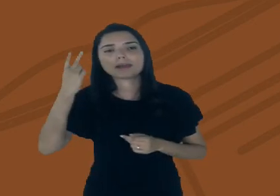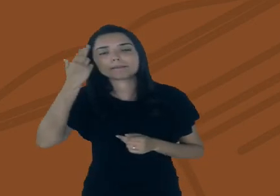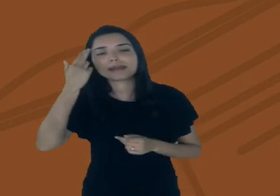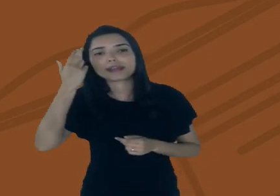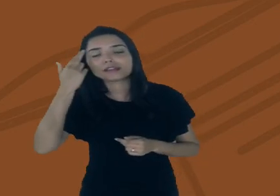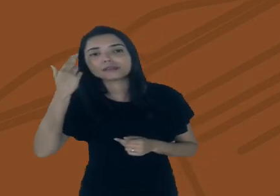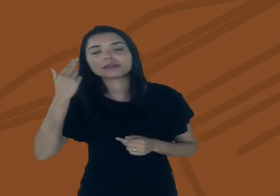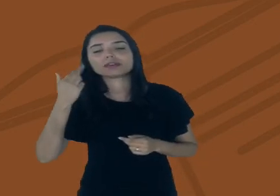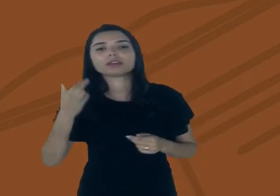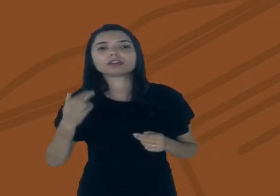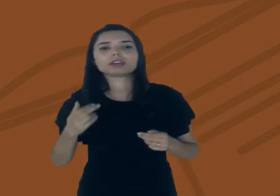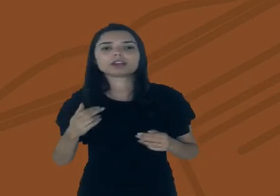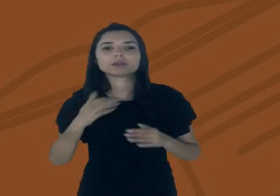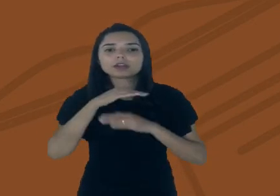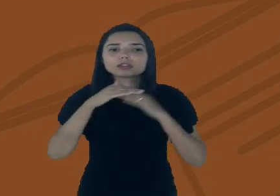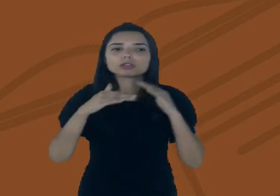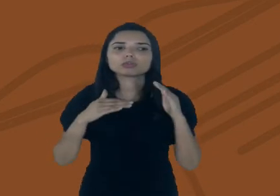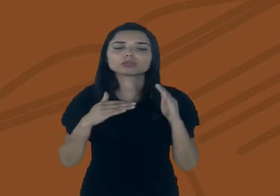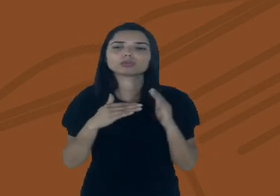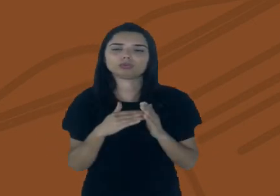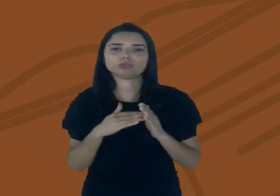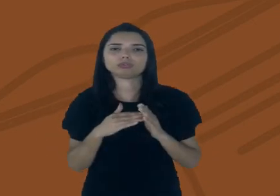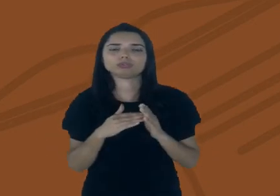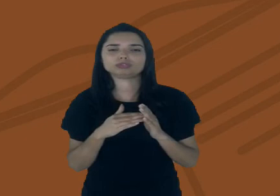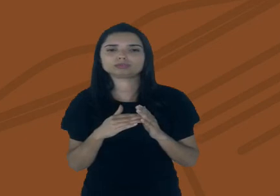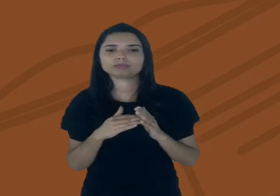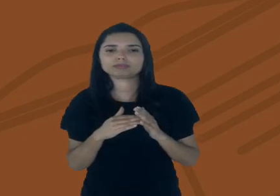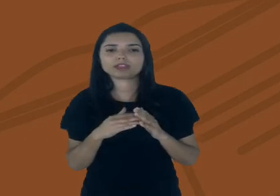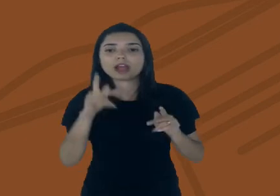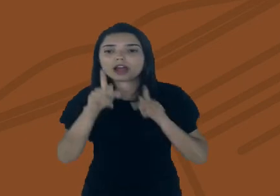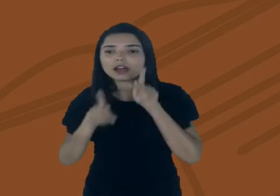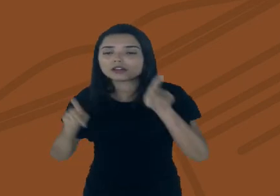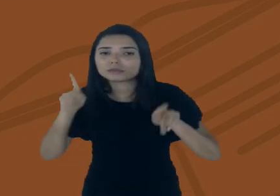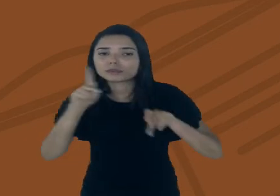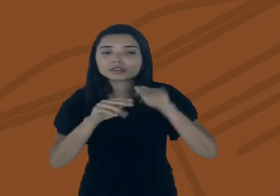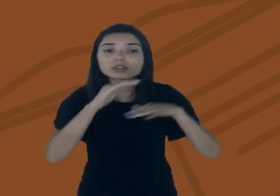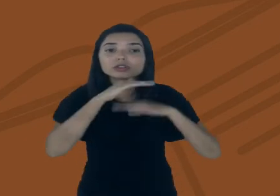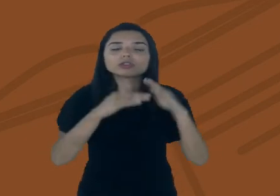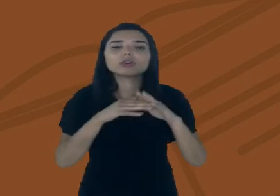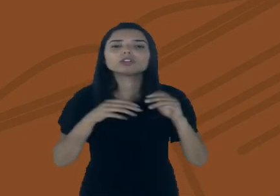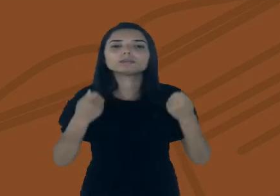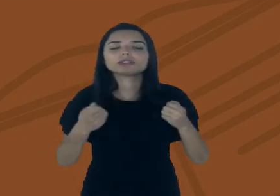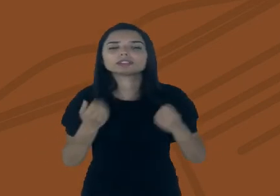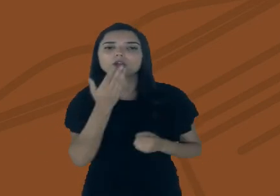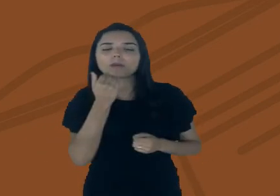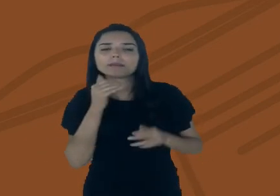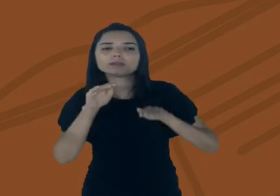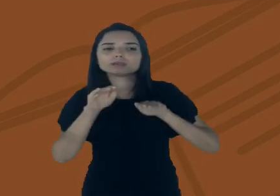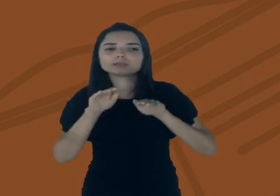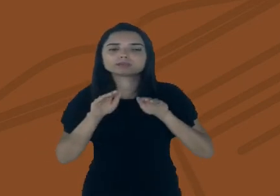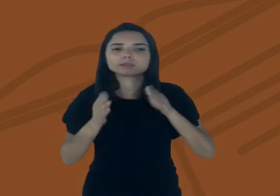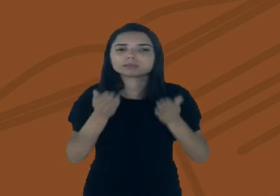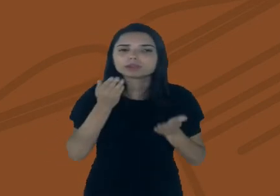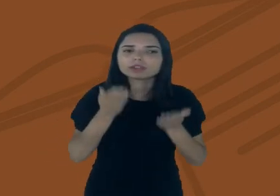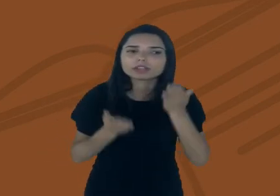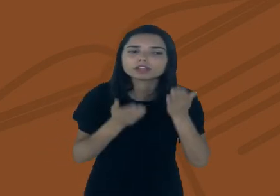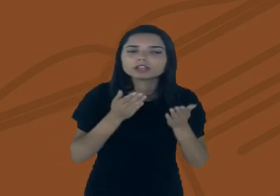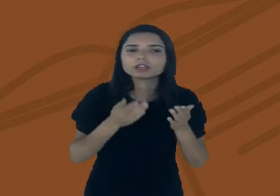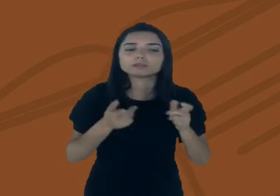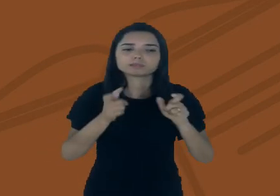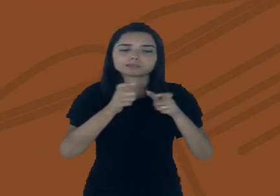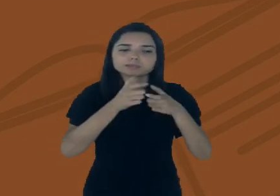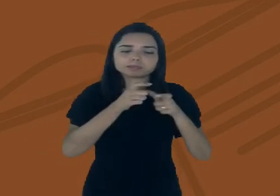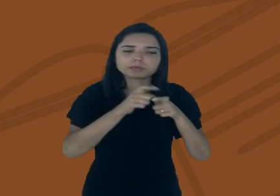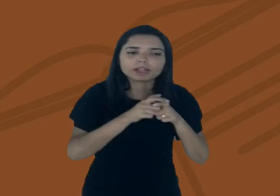diabetes. Então, todo mundo tem que ter uma alimentação equilibrada e adequada, onde a gente tem que comer as coisas em proporções menores,